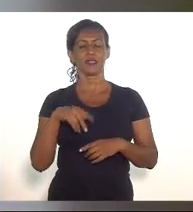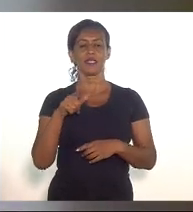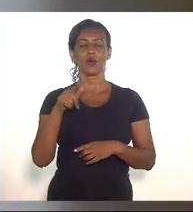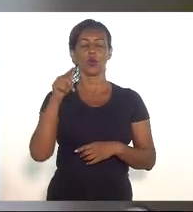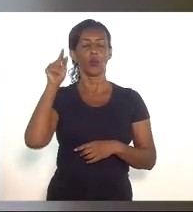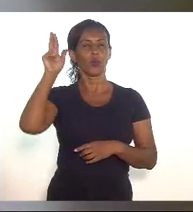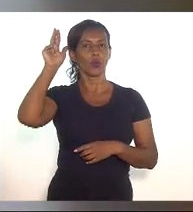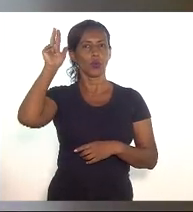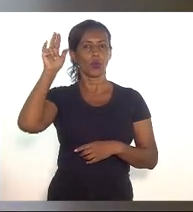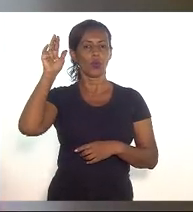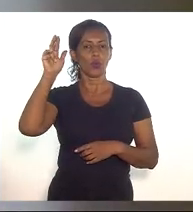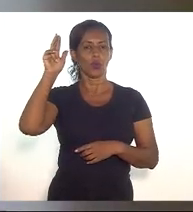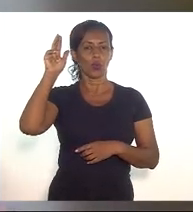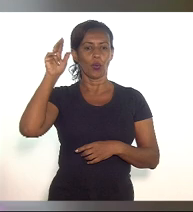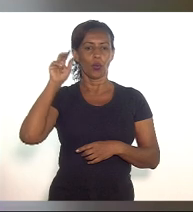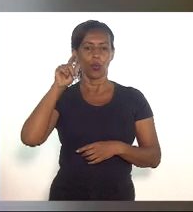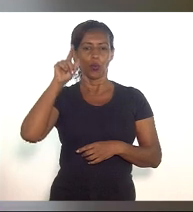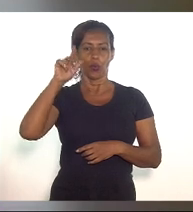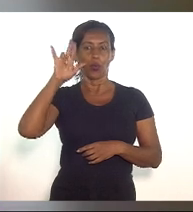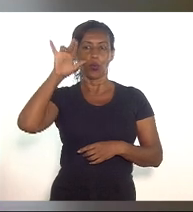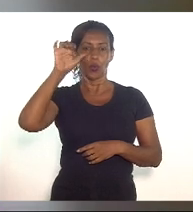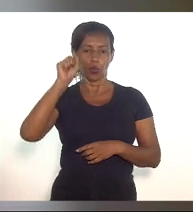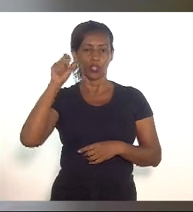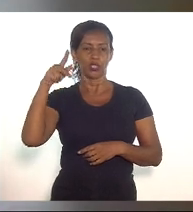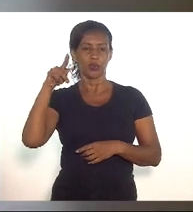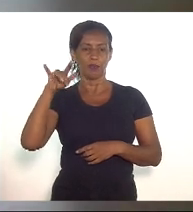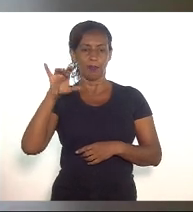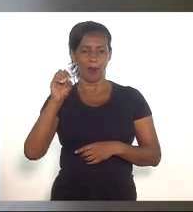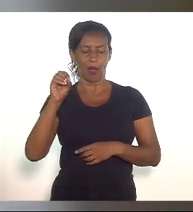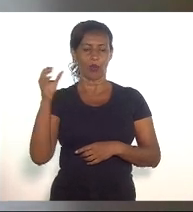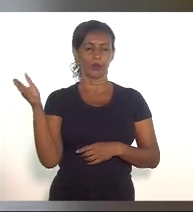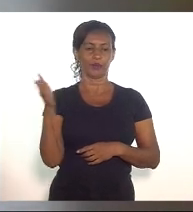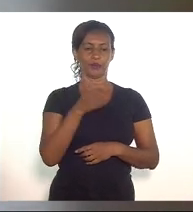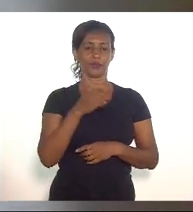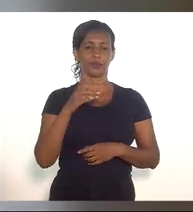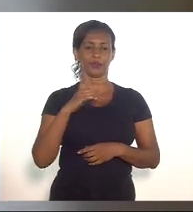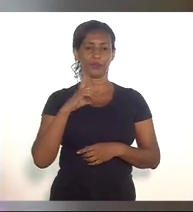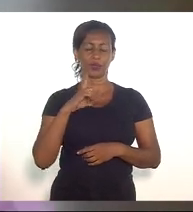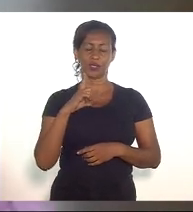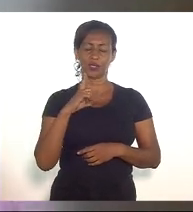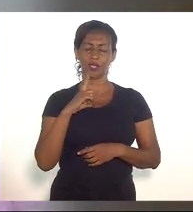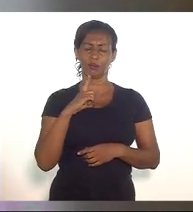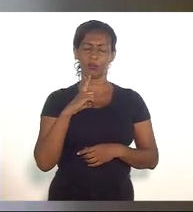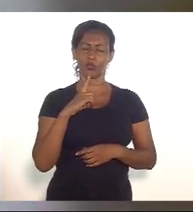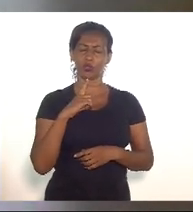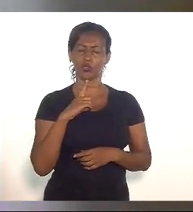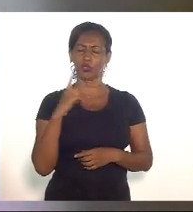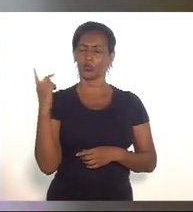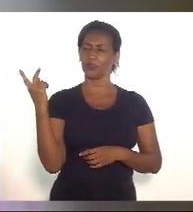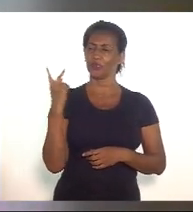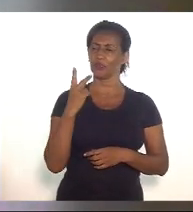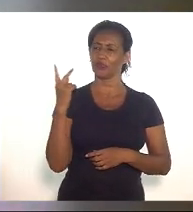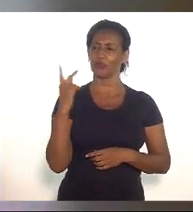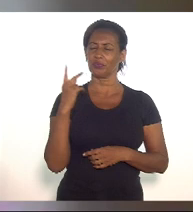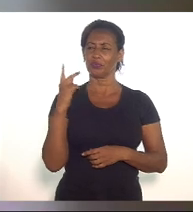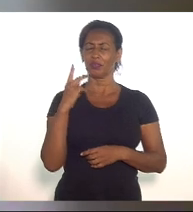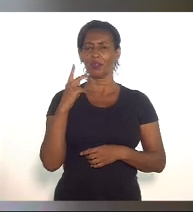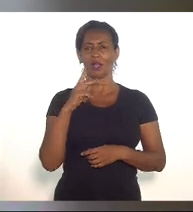aliás, eu e o deputado Luiz Paulo publicamos juntos um artigo sobre isso, nós temos, assim, para mim